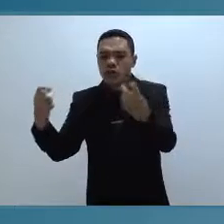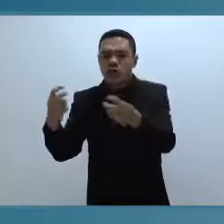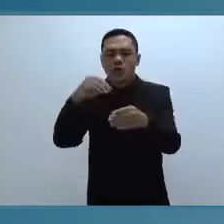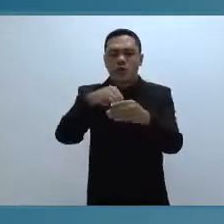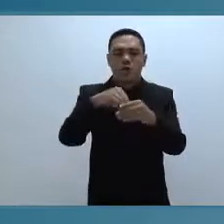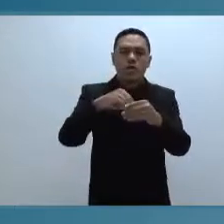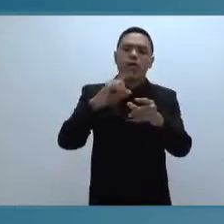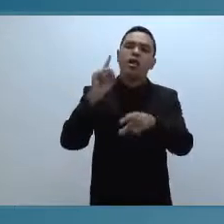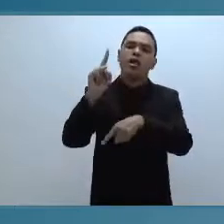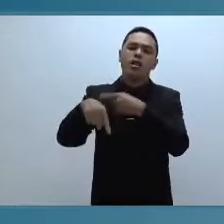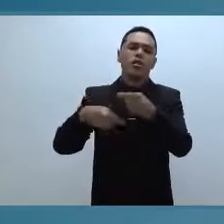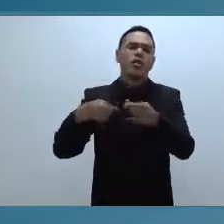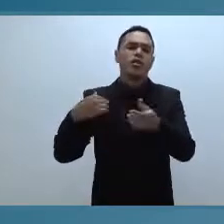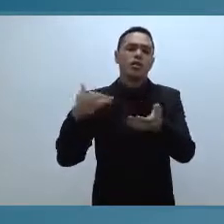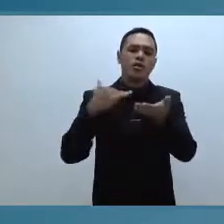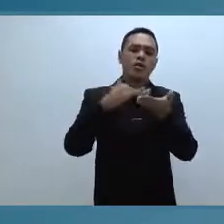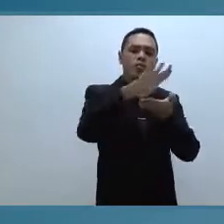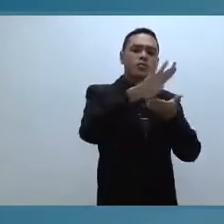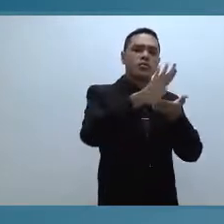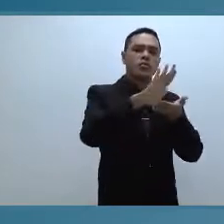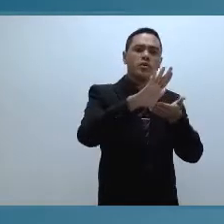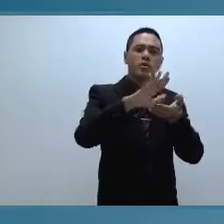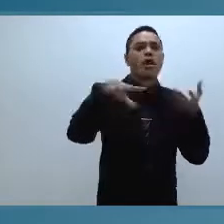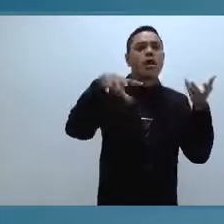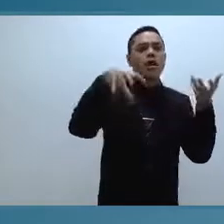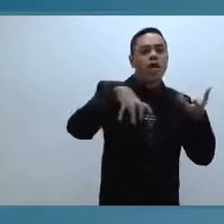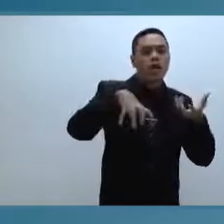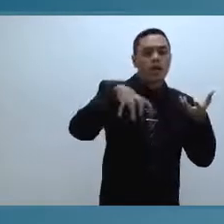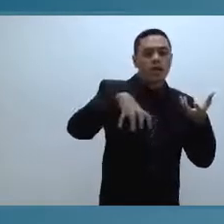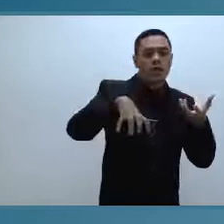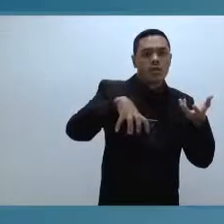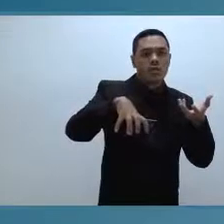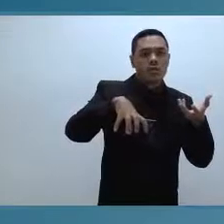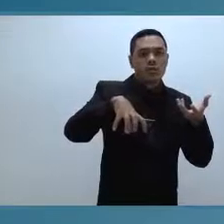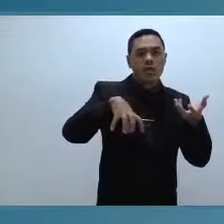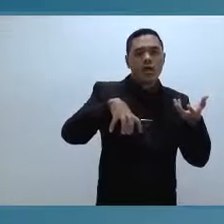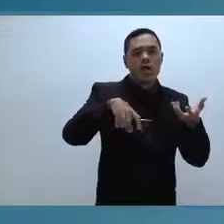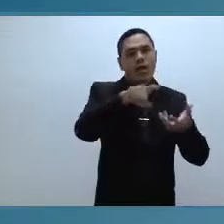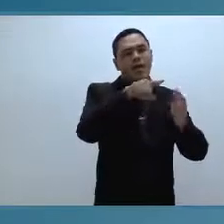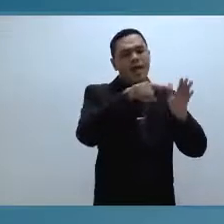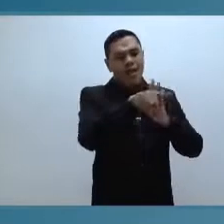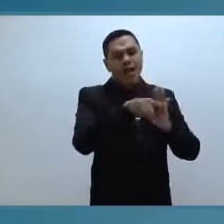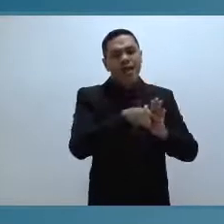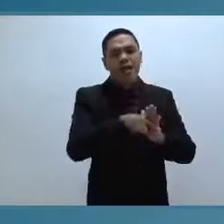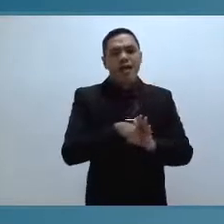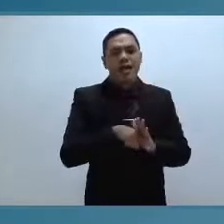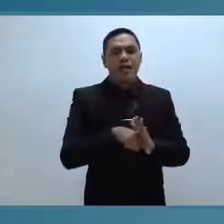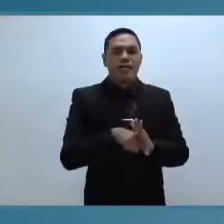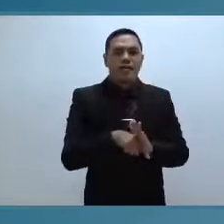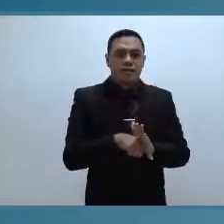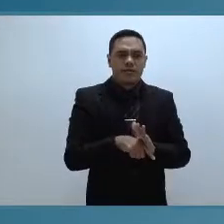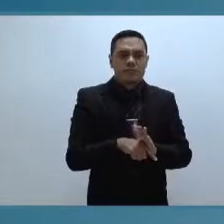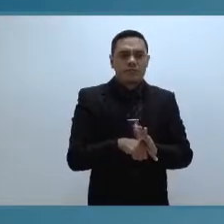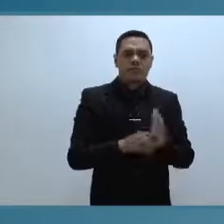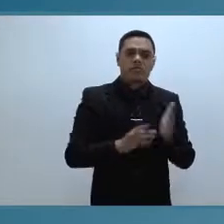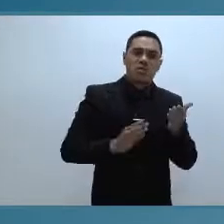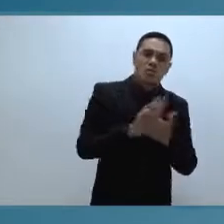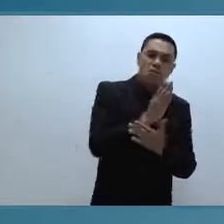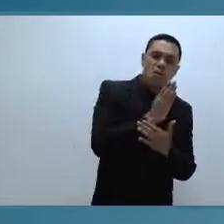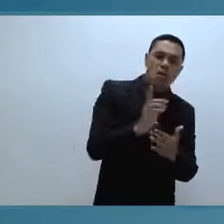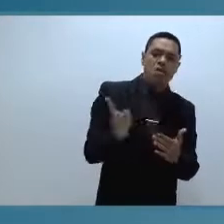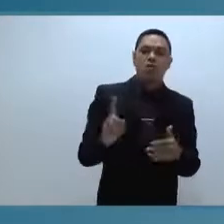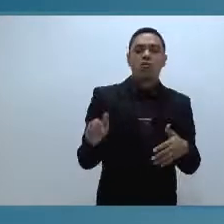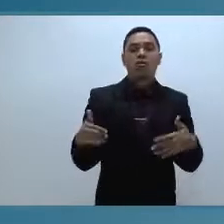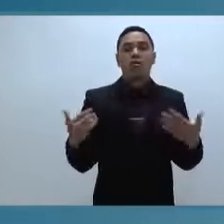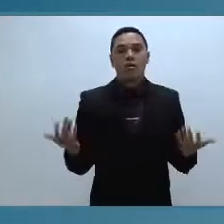plenário, e que será ou não aprovada por todos? Então, esse é o meu entendimento, Excelência.